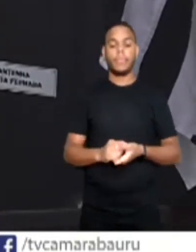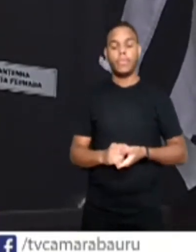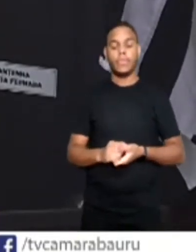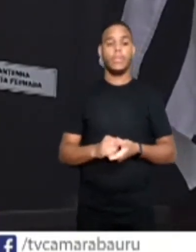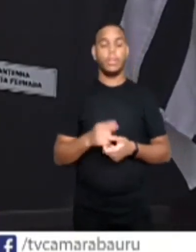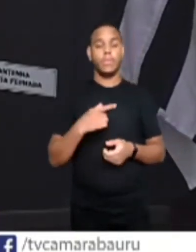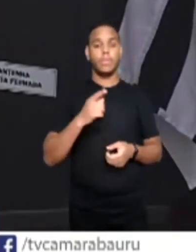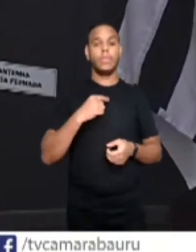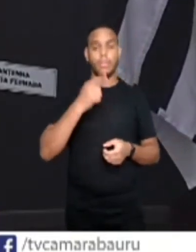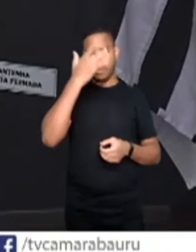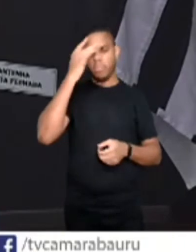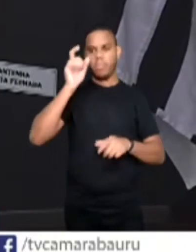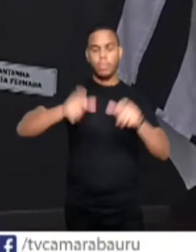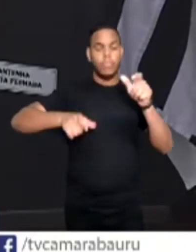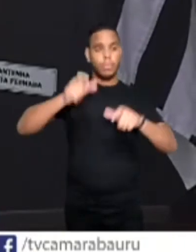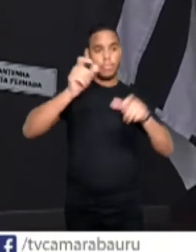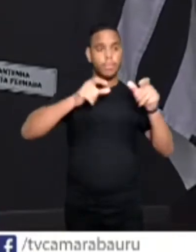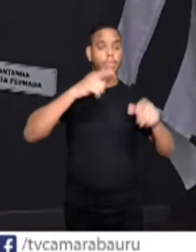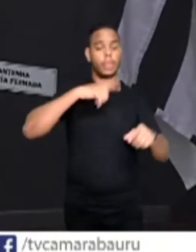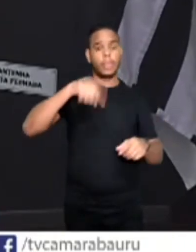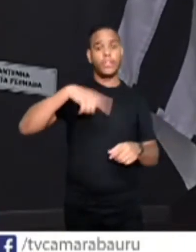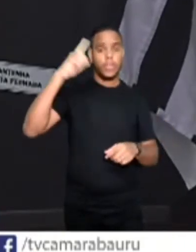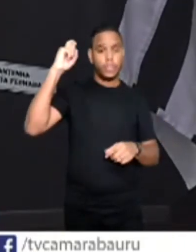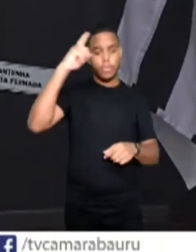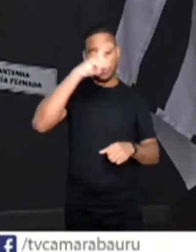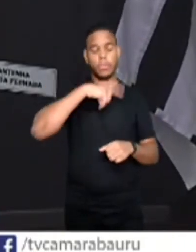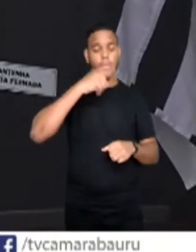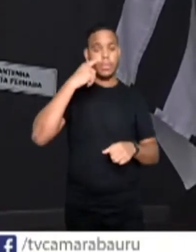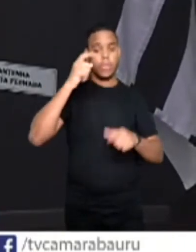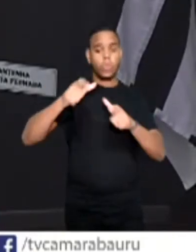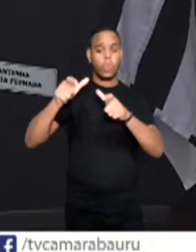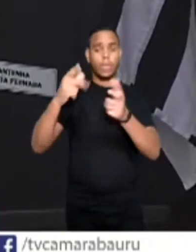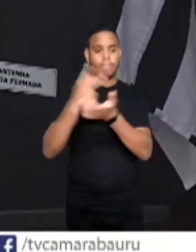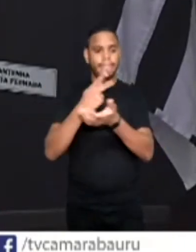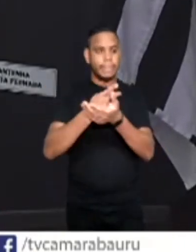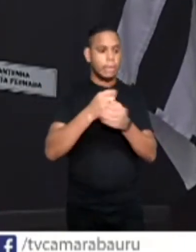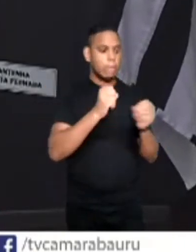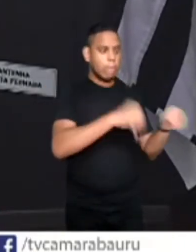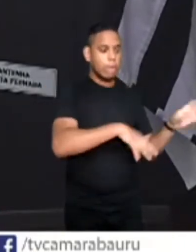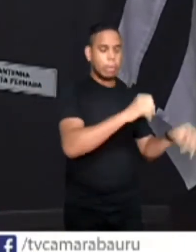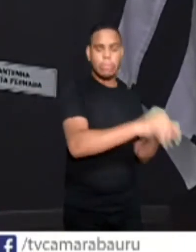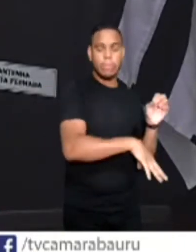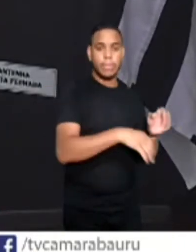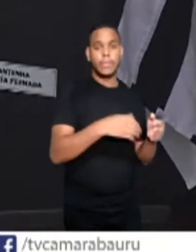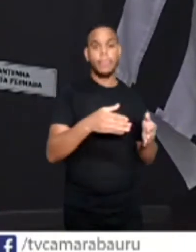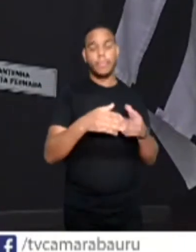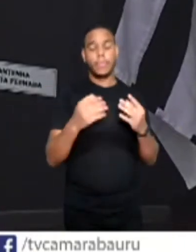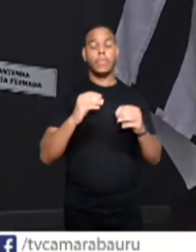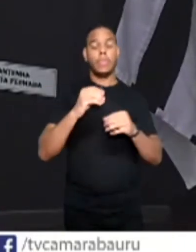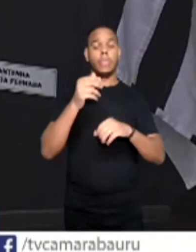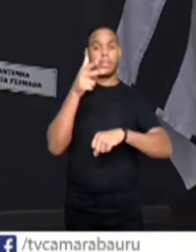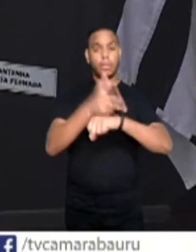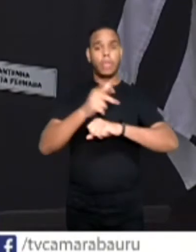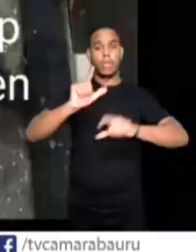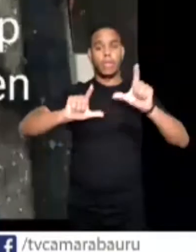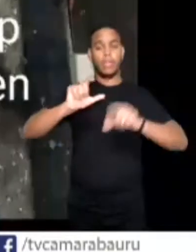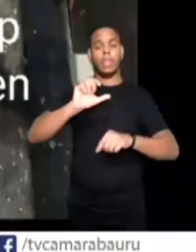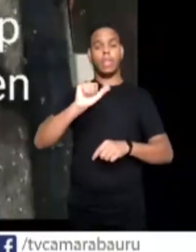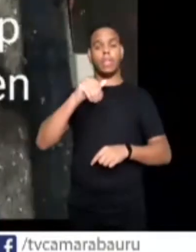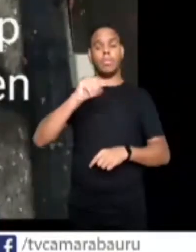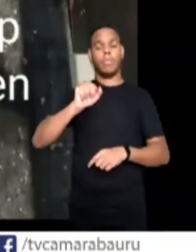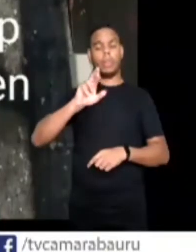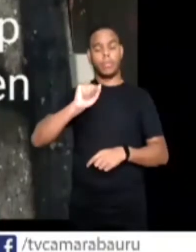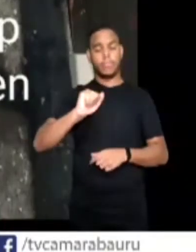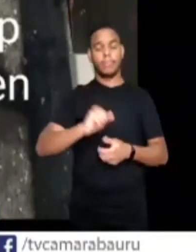pelas próprias dificuldades, acabem descartando em áreas públicas. Quero pedir à TV Câmara, eu estou iniciando